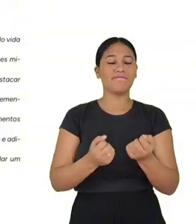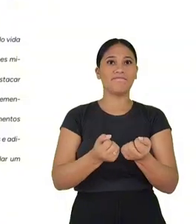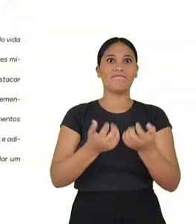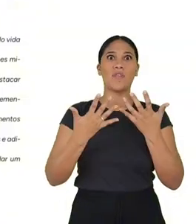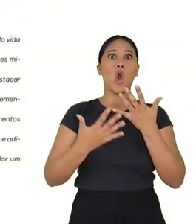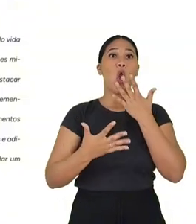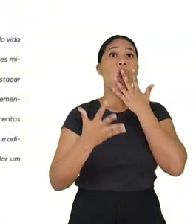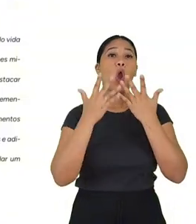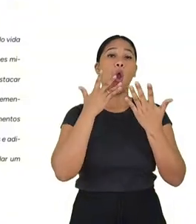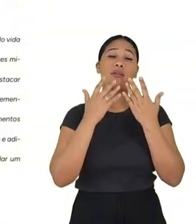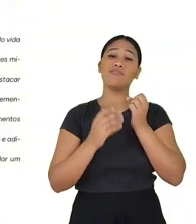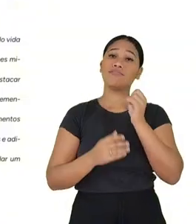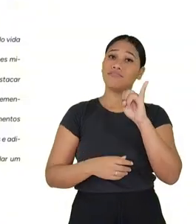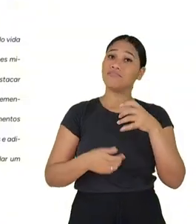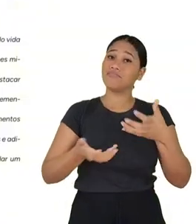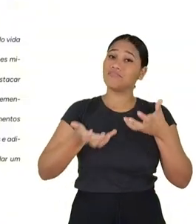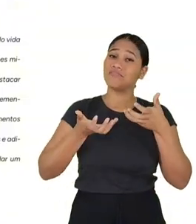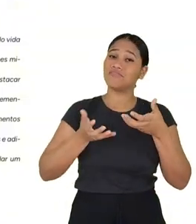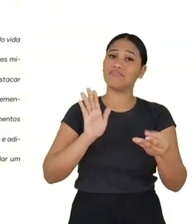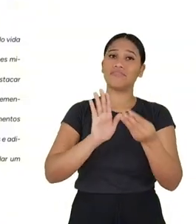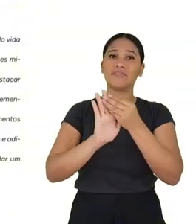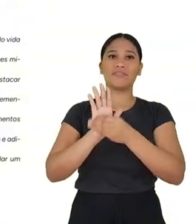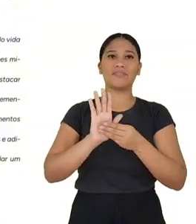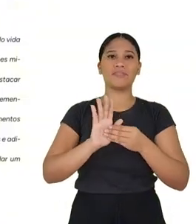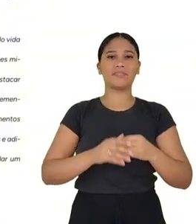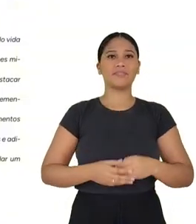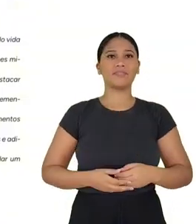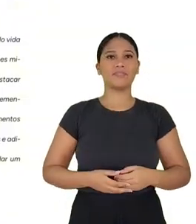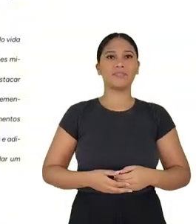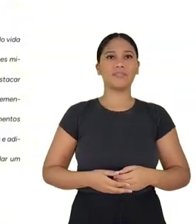decorativos e adicionar um toque de cor onde desejar.